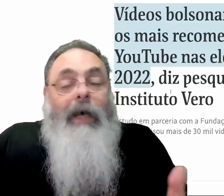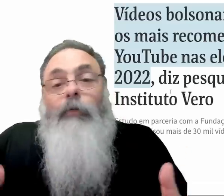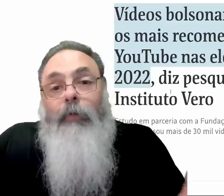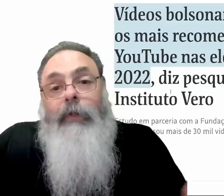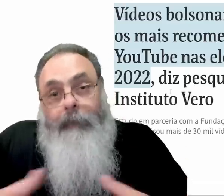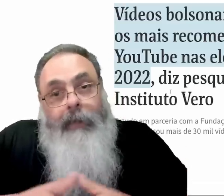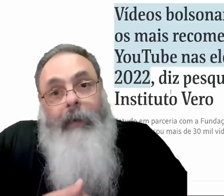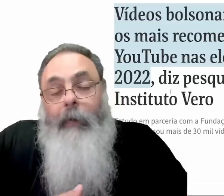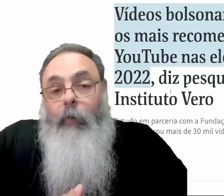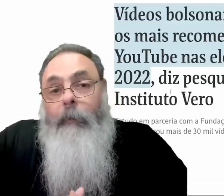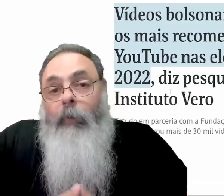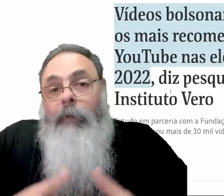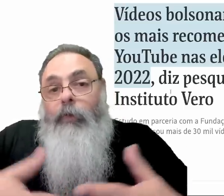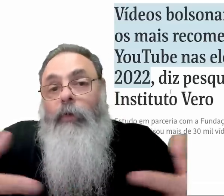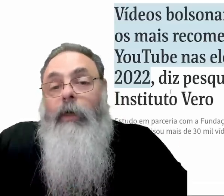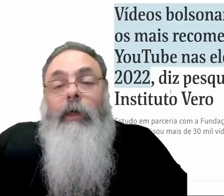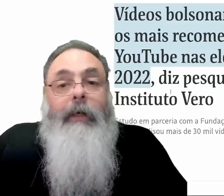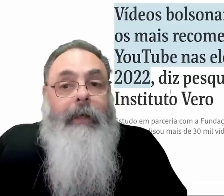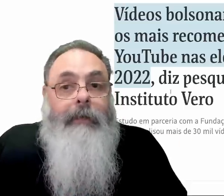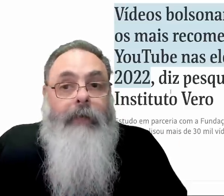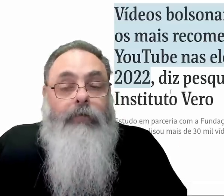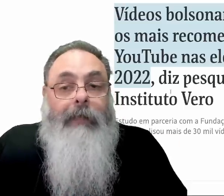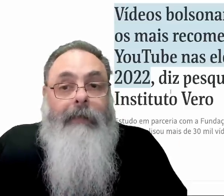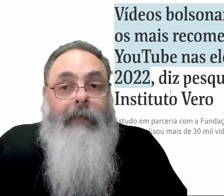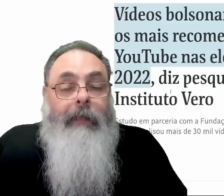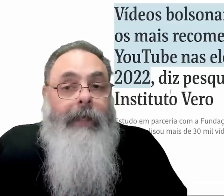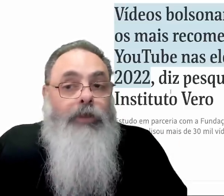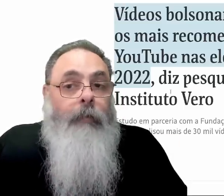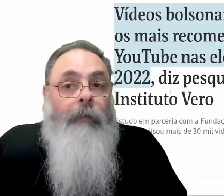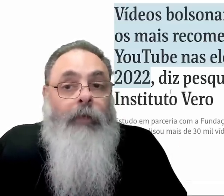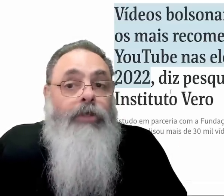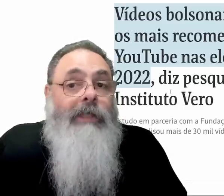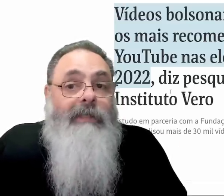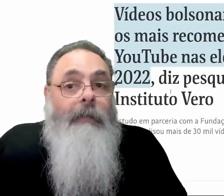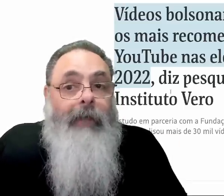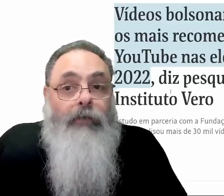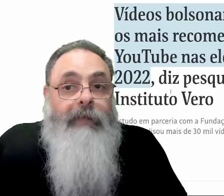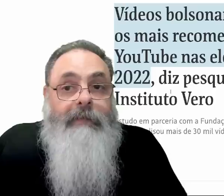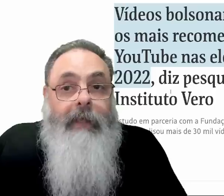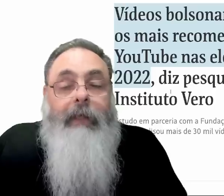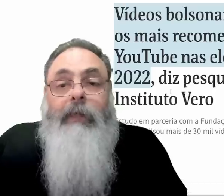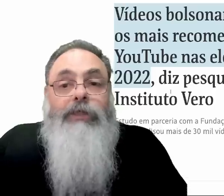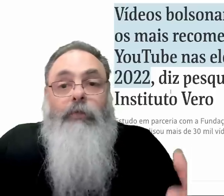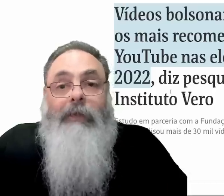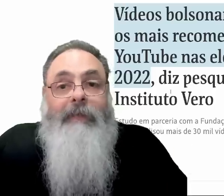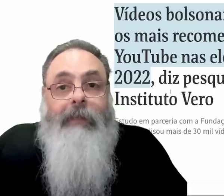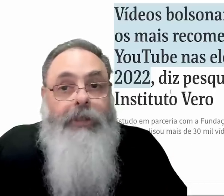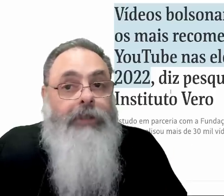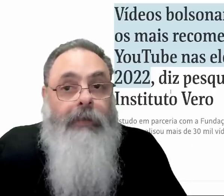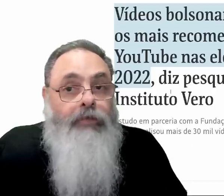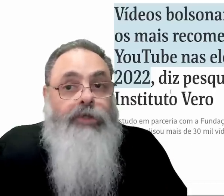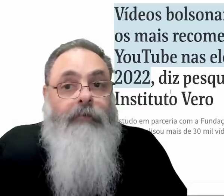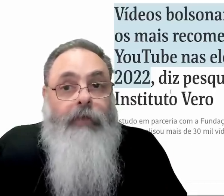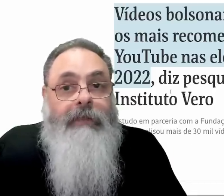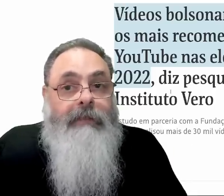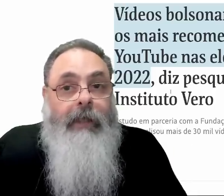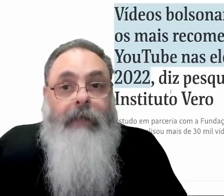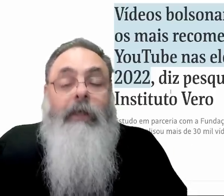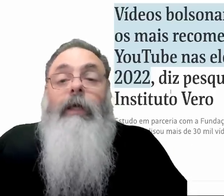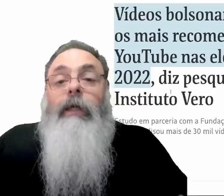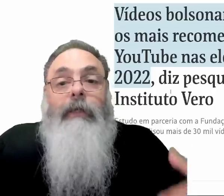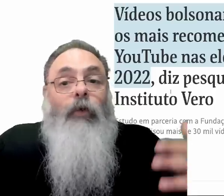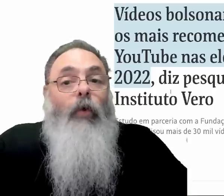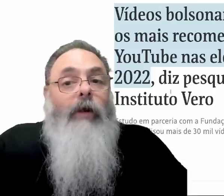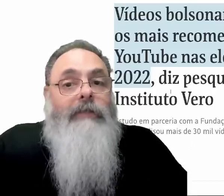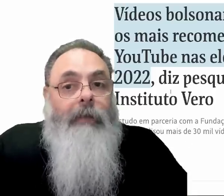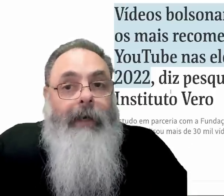do bolsonaro por quê Porque o público dentro da internet é o público que já se libertou da esquerda que já não tá mais acreditando nos chavões da esquerda